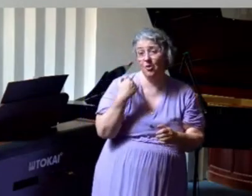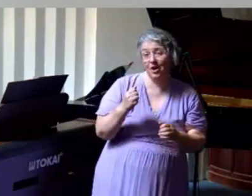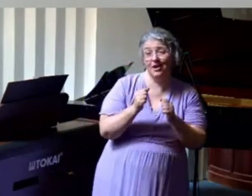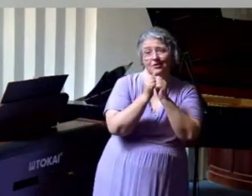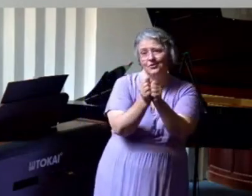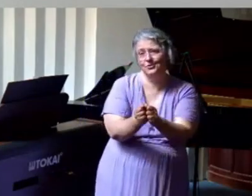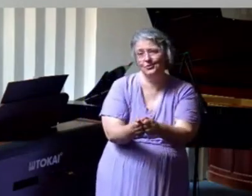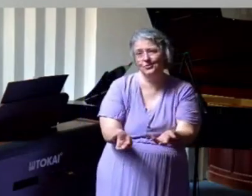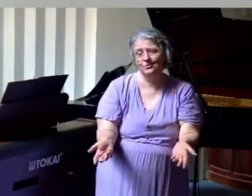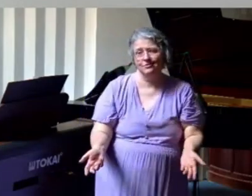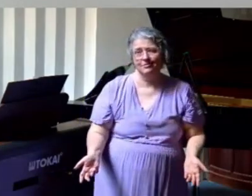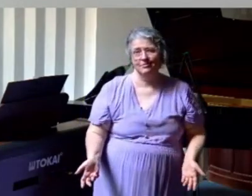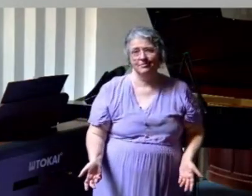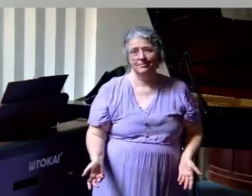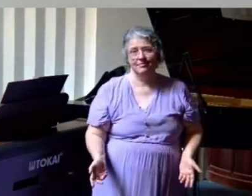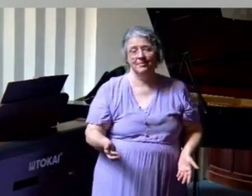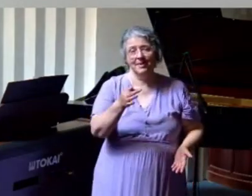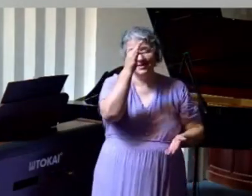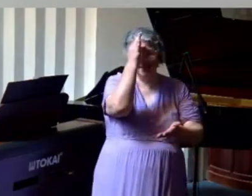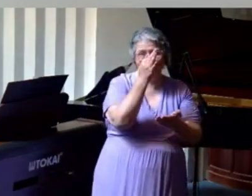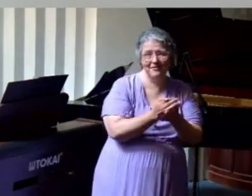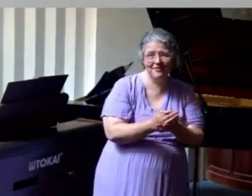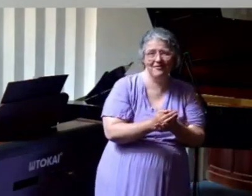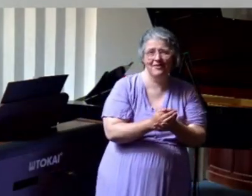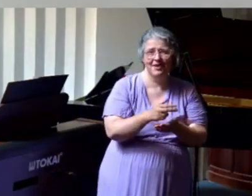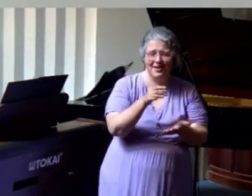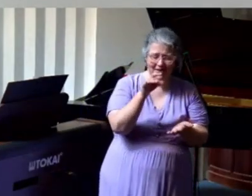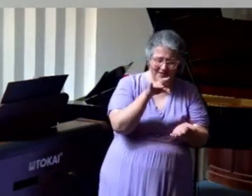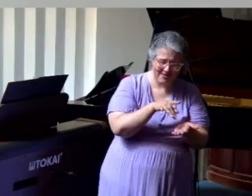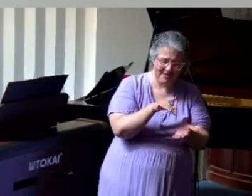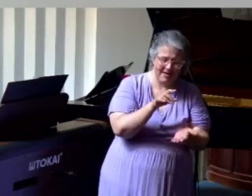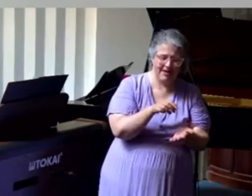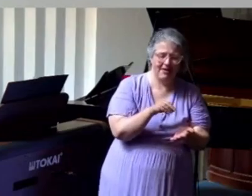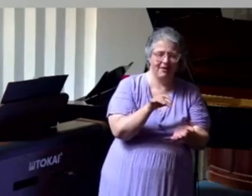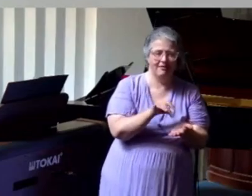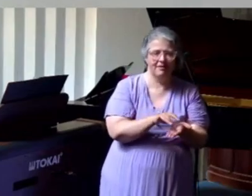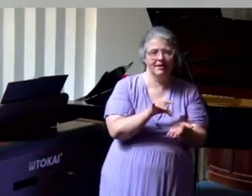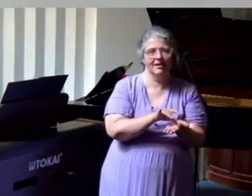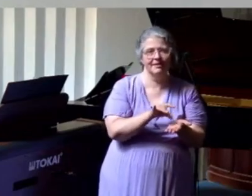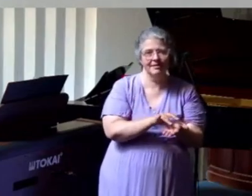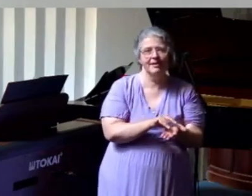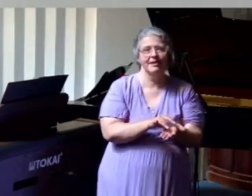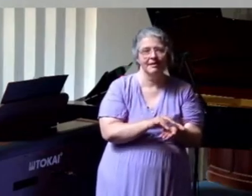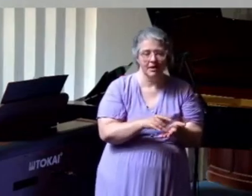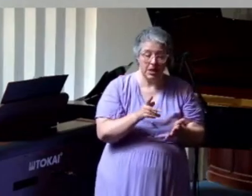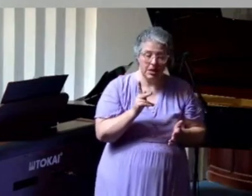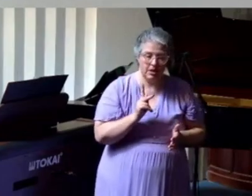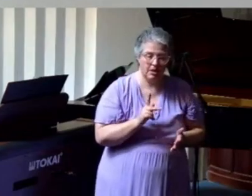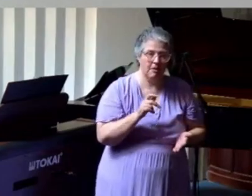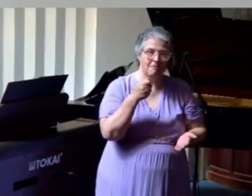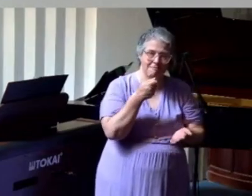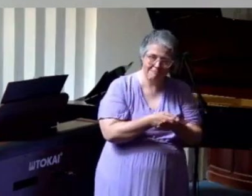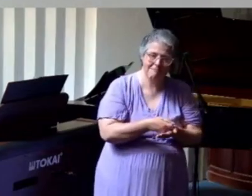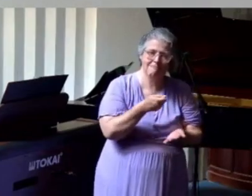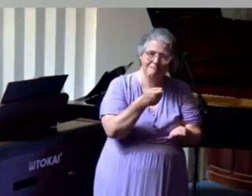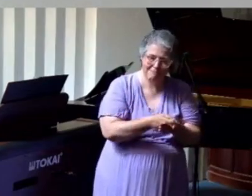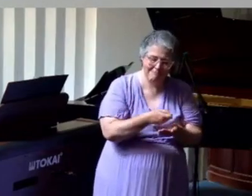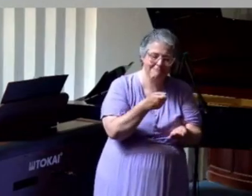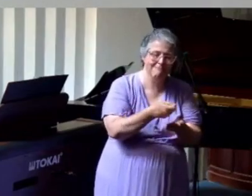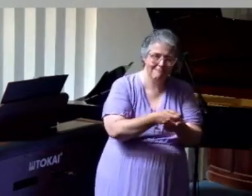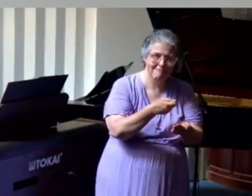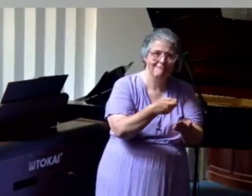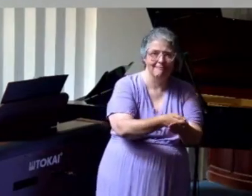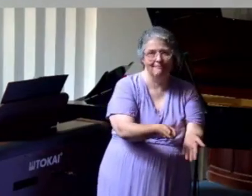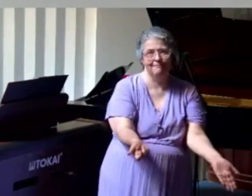pessoa, mas a fé verdadeira persevera, pois está fundamentada em Deus. John